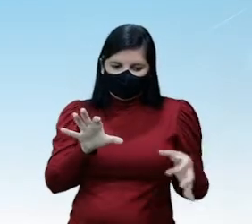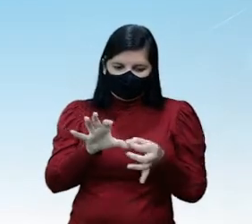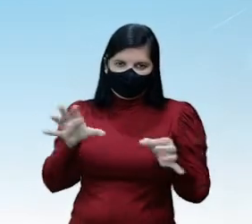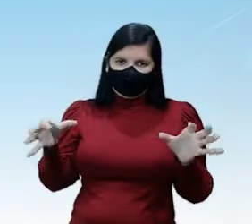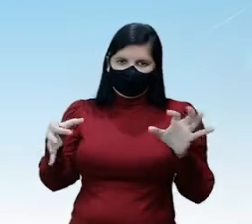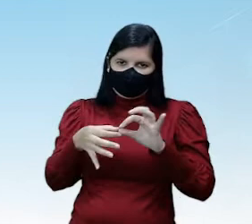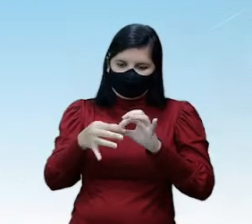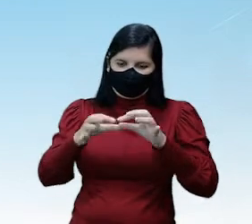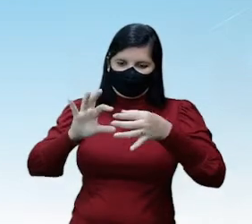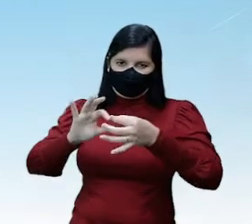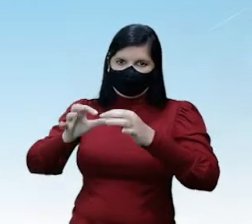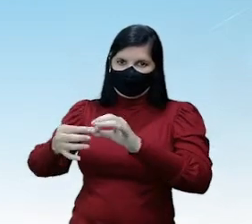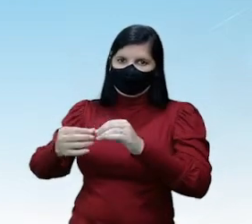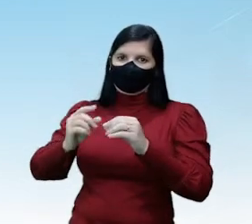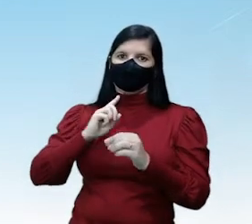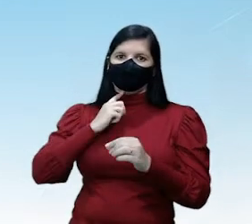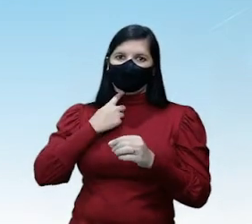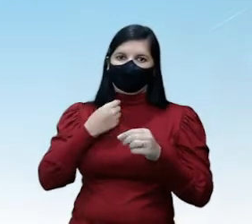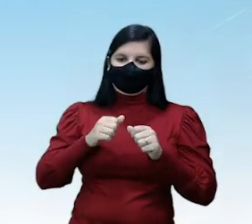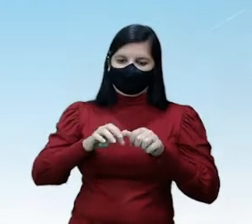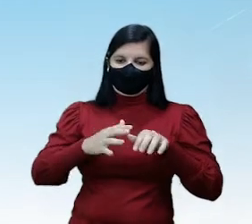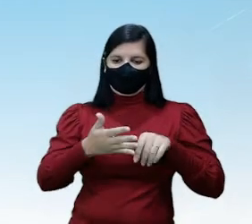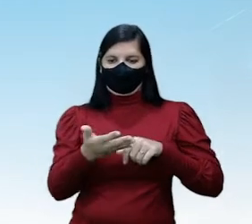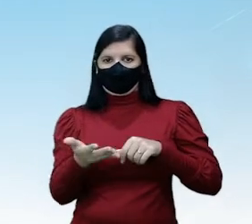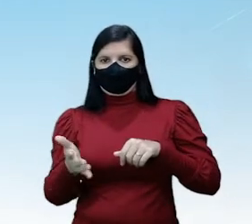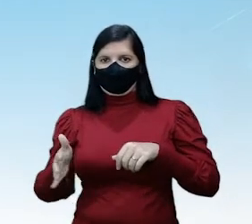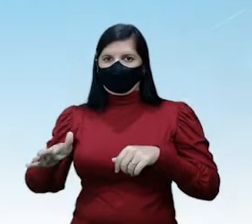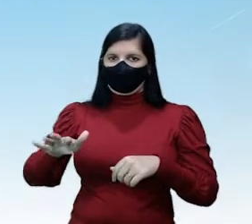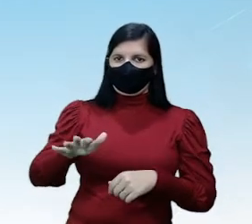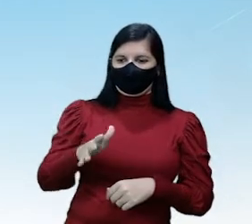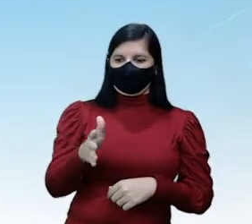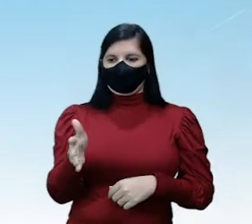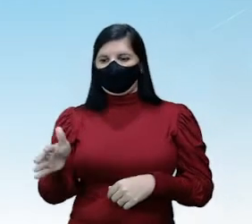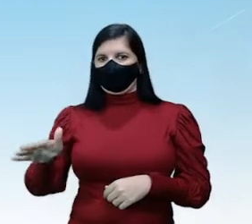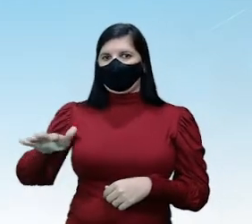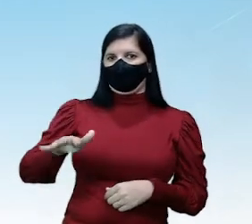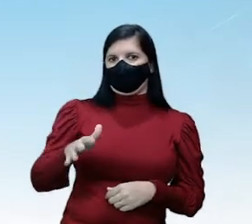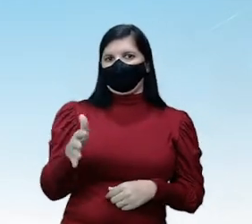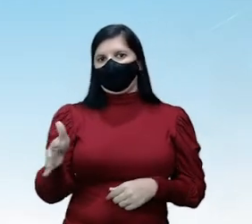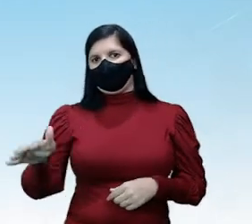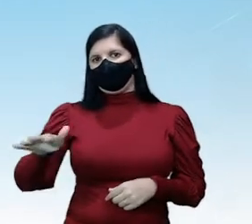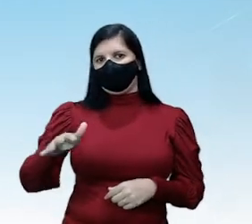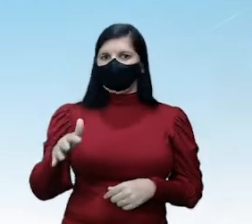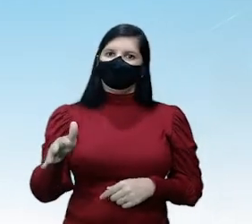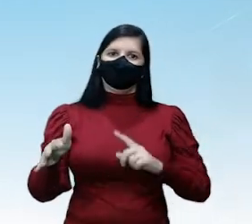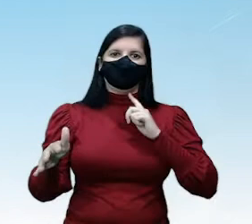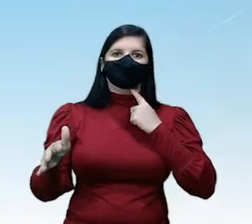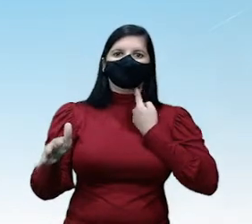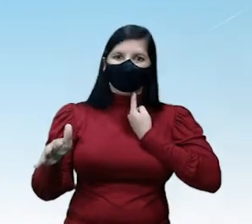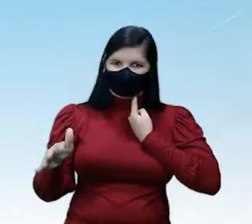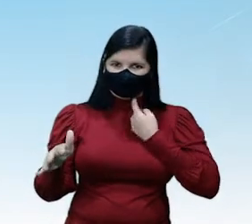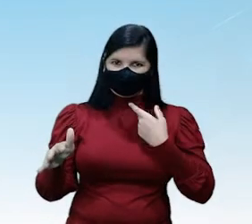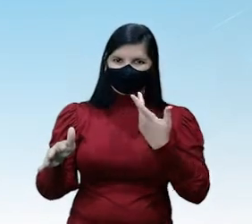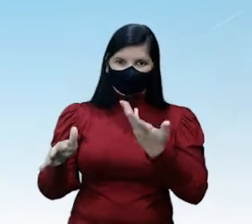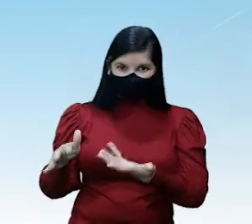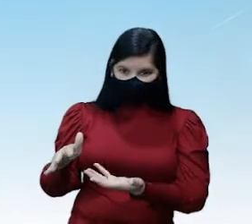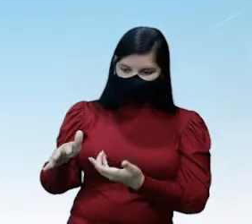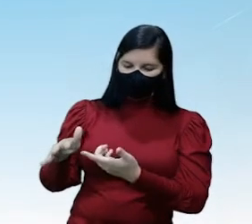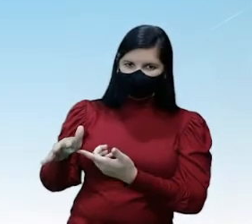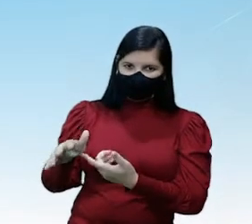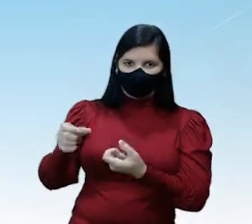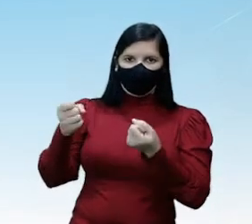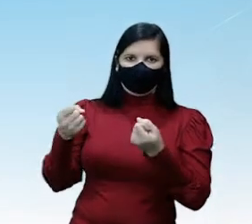ali unidas. O que é que vai acontecer? Elas irão coagular. Quando elas coagulam, elas vão ficar